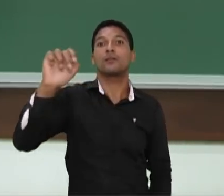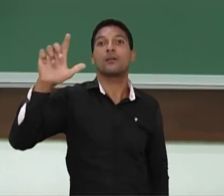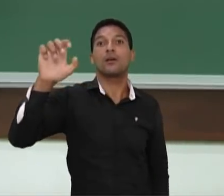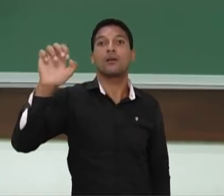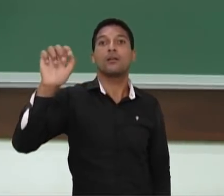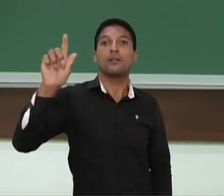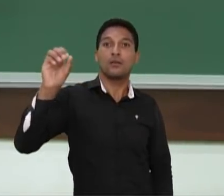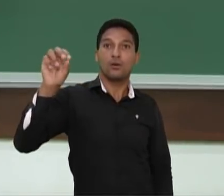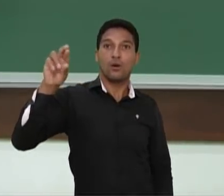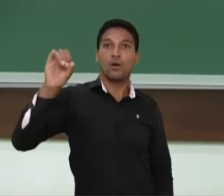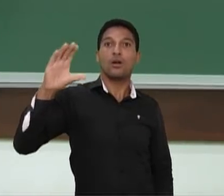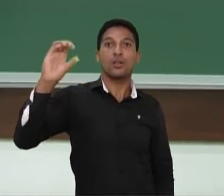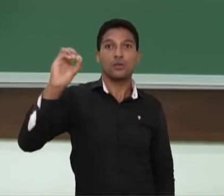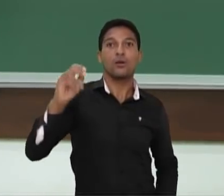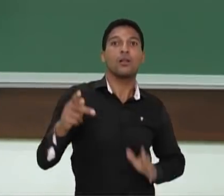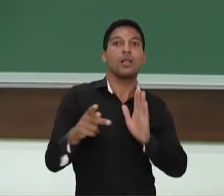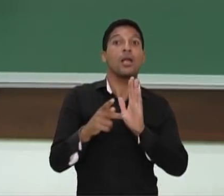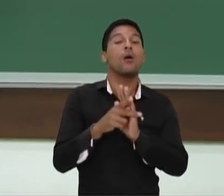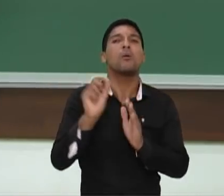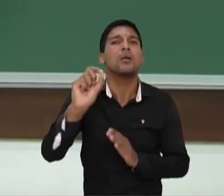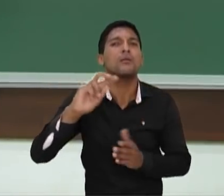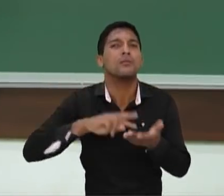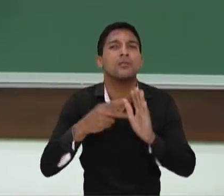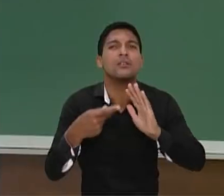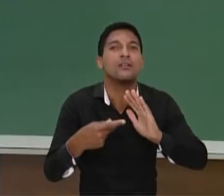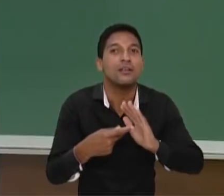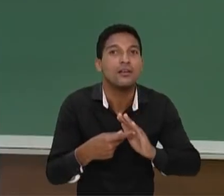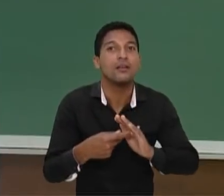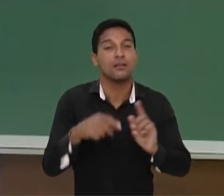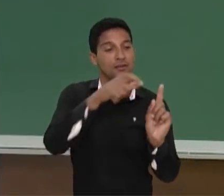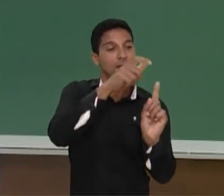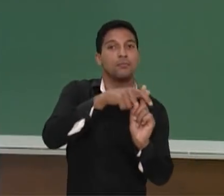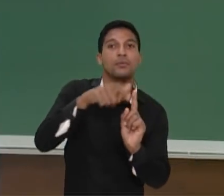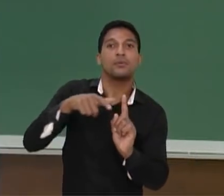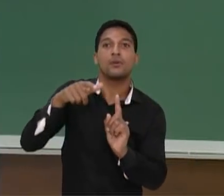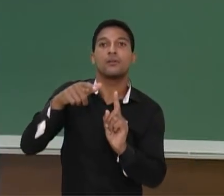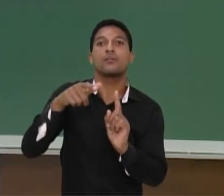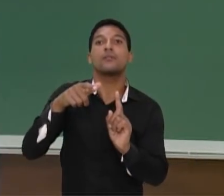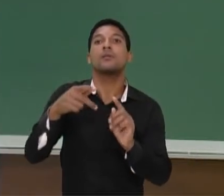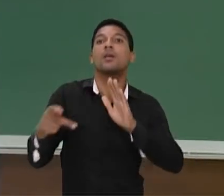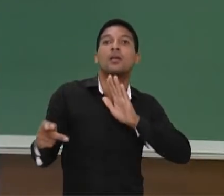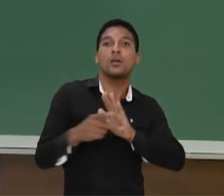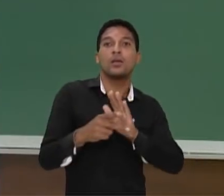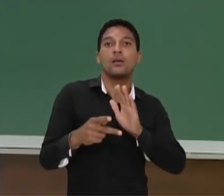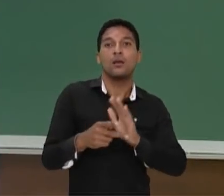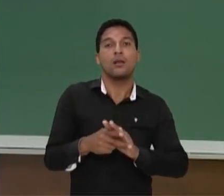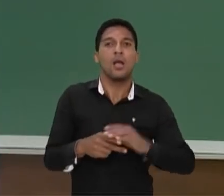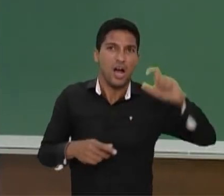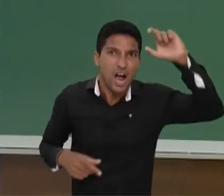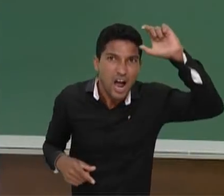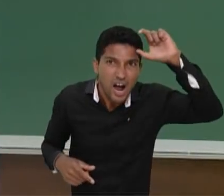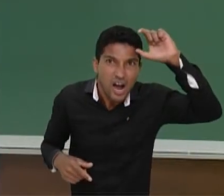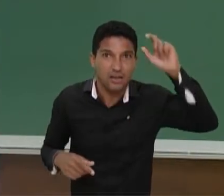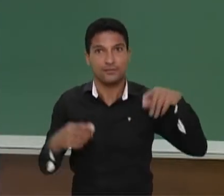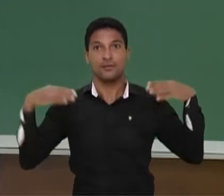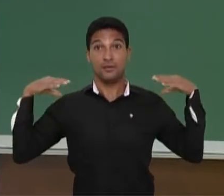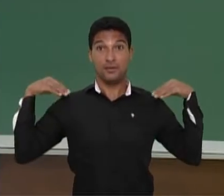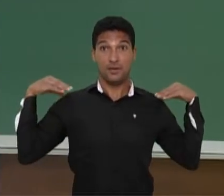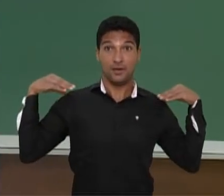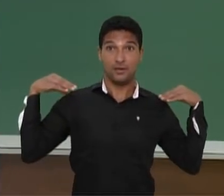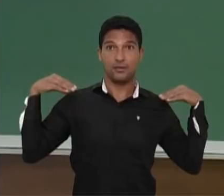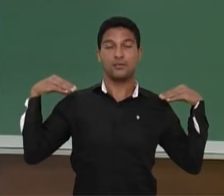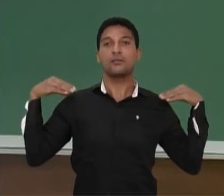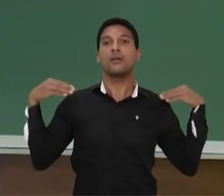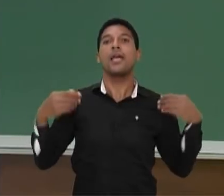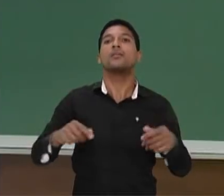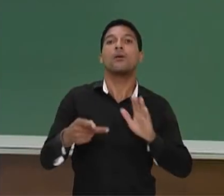alegóricos, né? O que são esses personagens alegóricos mesmo? Personagens que vão como demônios, anjos, né? Personagens que